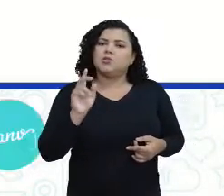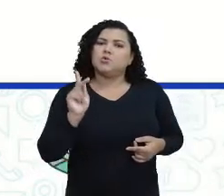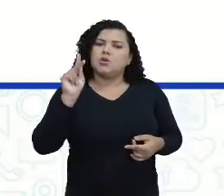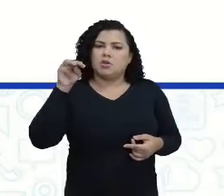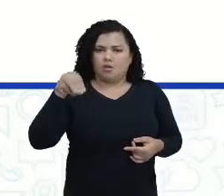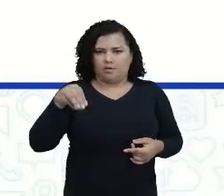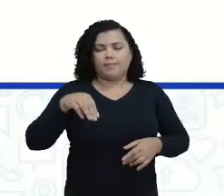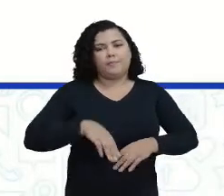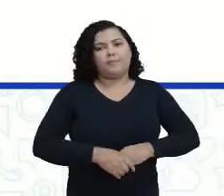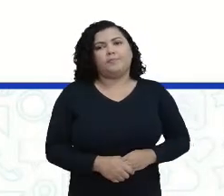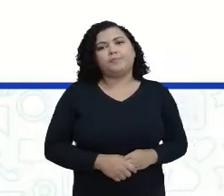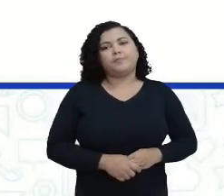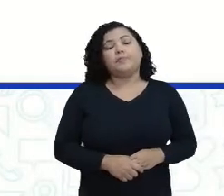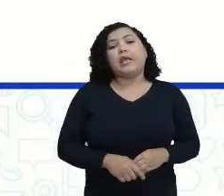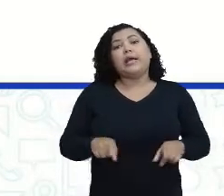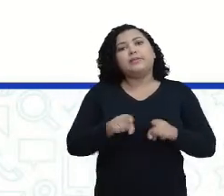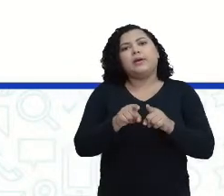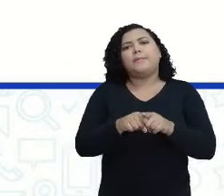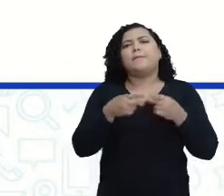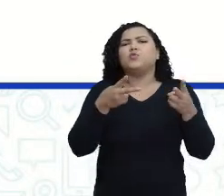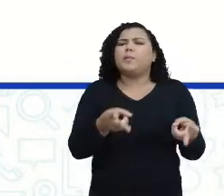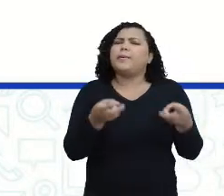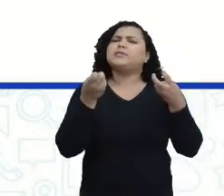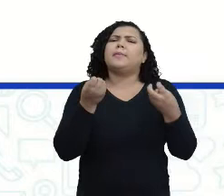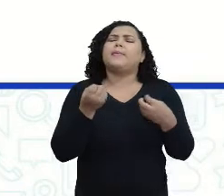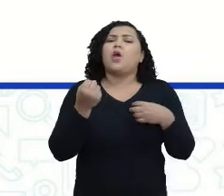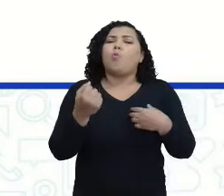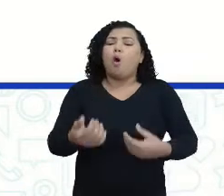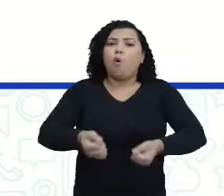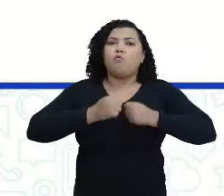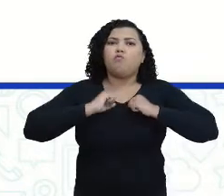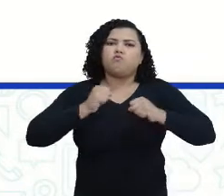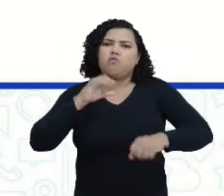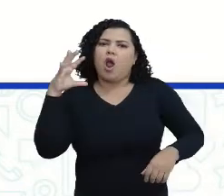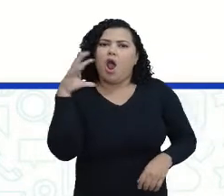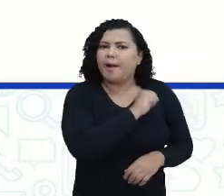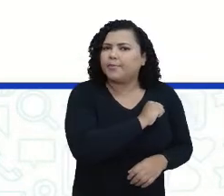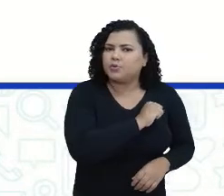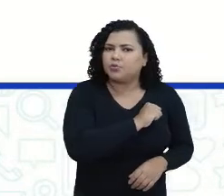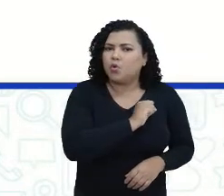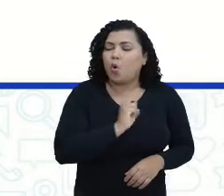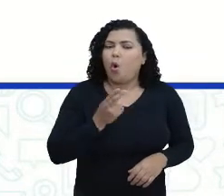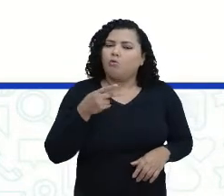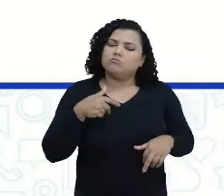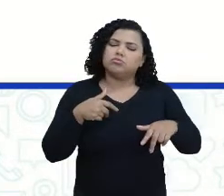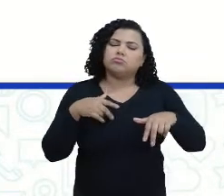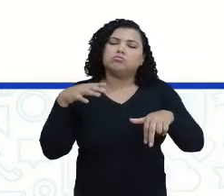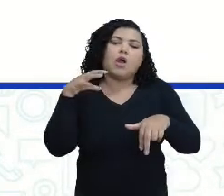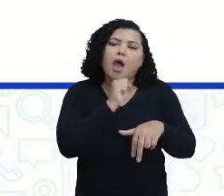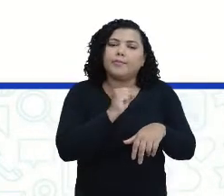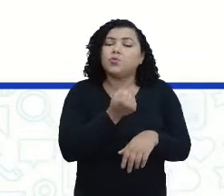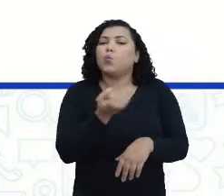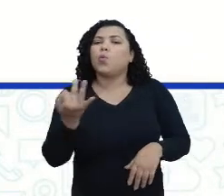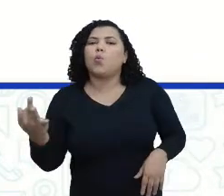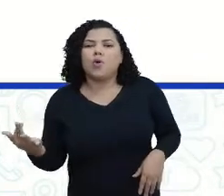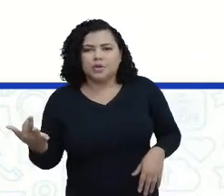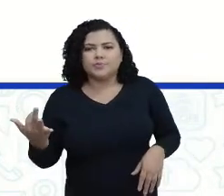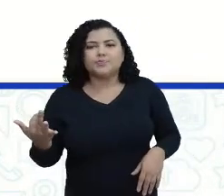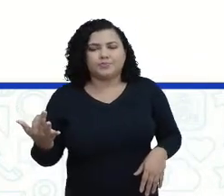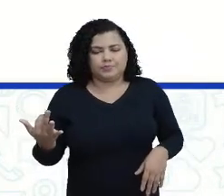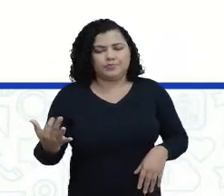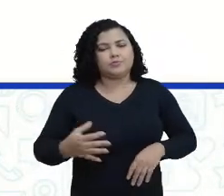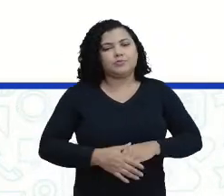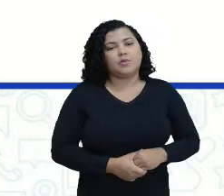nessa situação aí a velocidade. No caso, a gente diz que aquele garoto caminhando está a uma velocidade de 3 km por